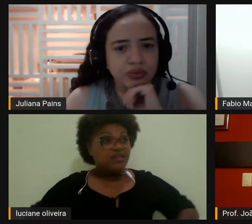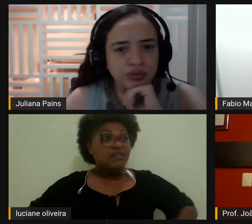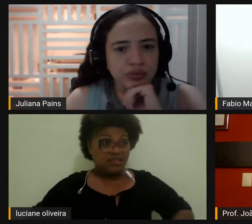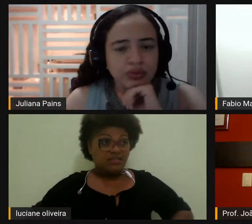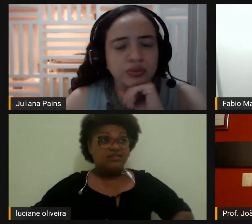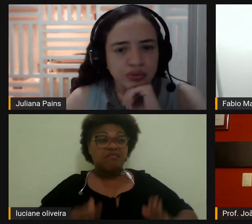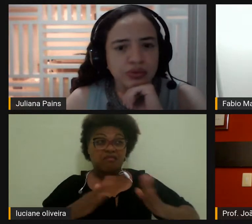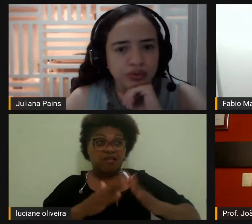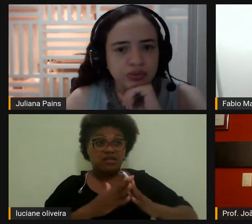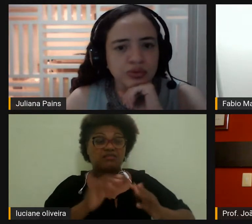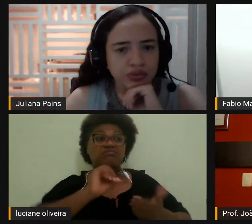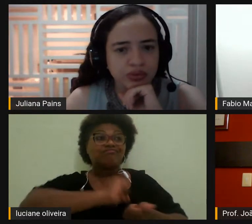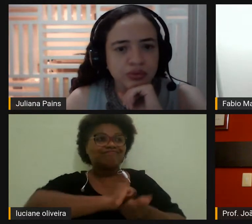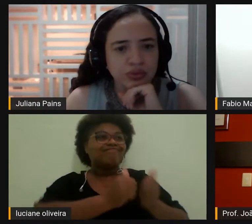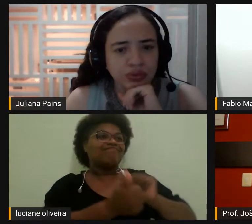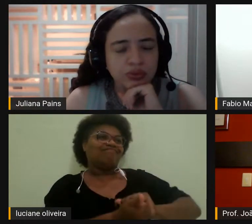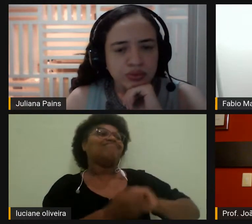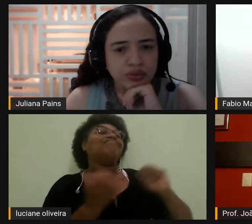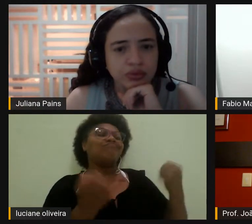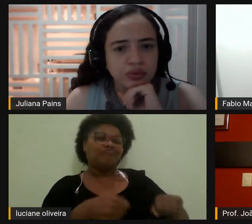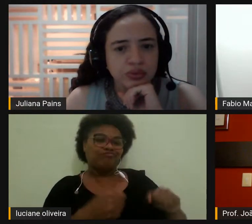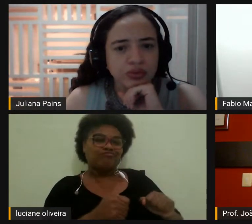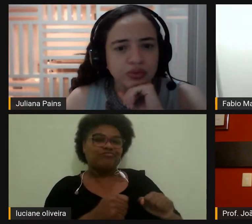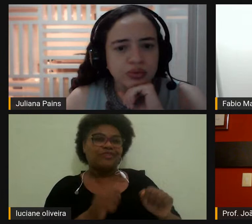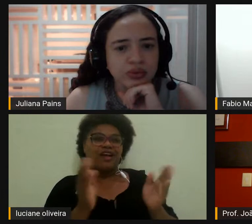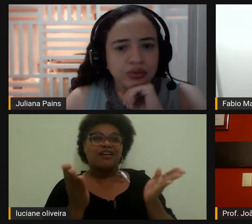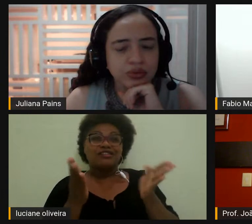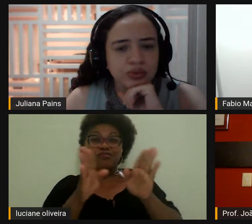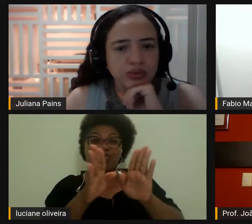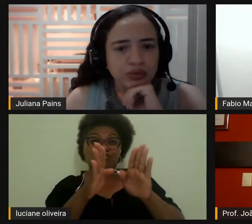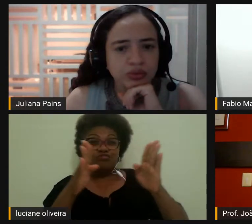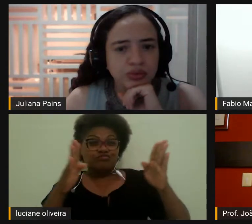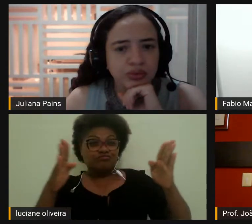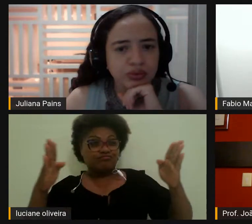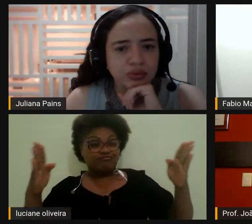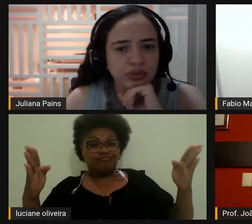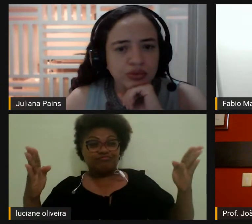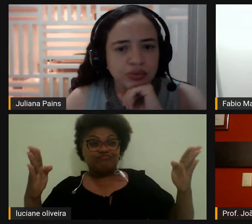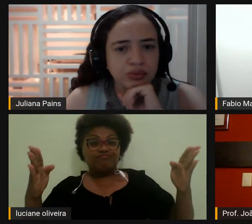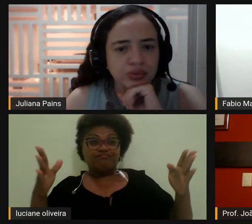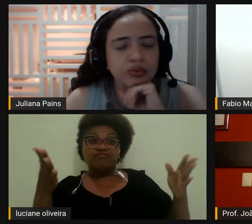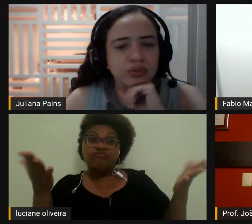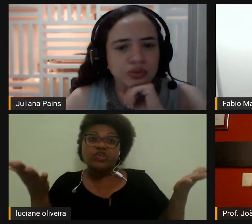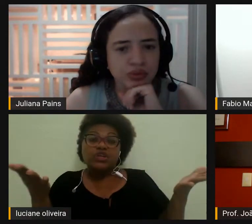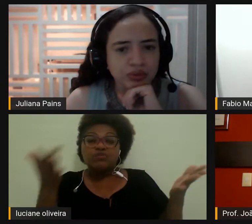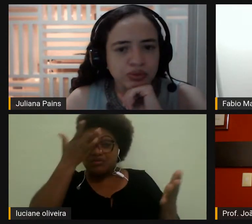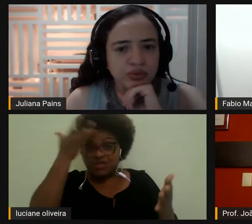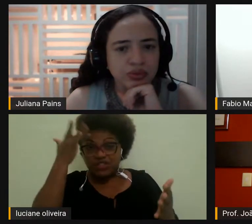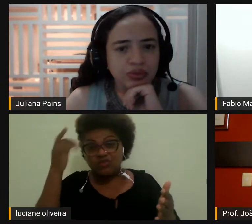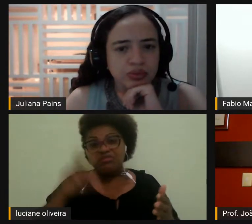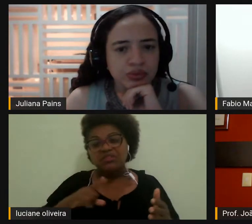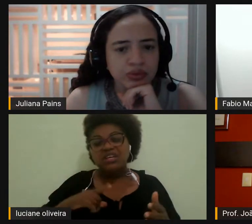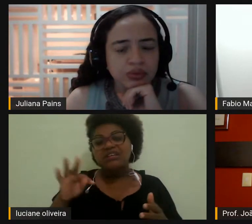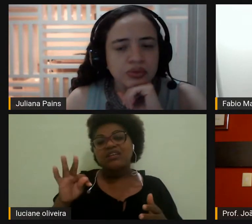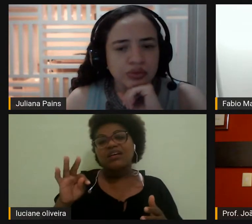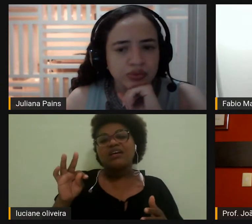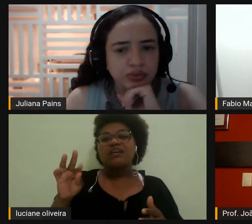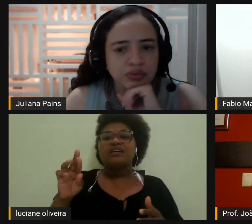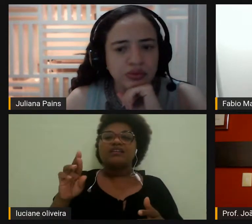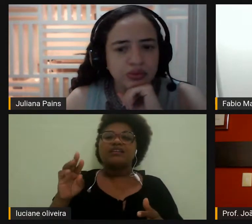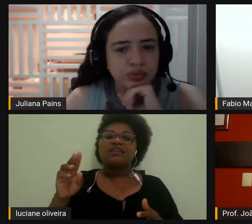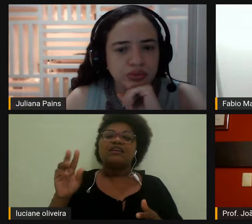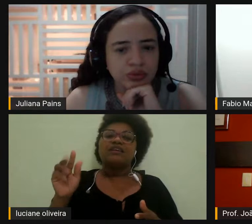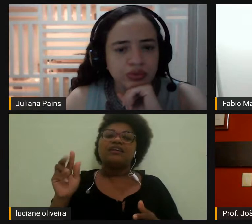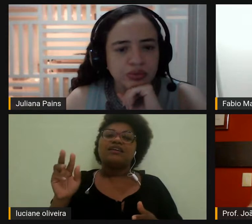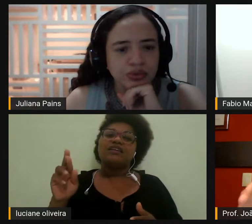casa tem que ser as portas tem que ser maiores Enfim uma pessoa que tem tetraplegia o quadro PG a casa